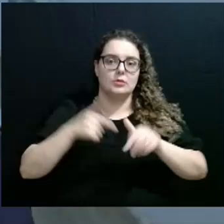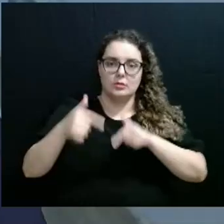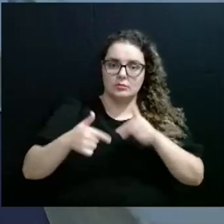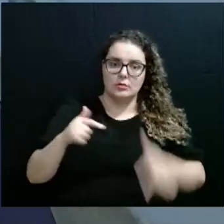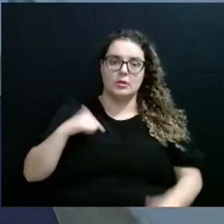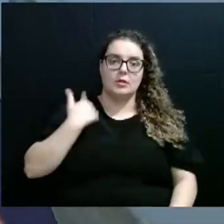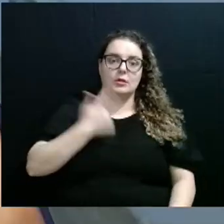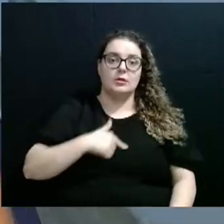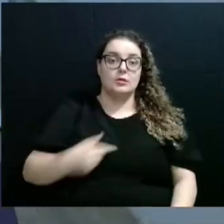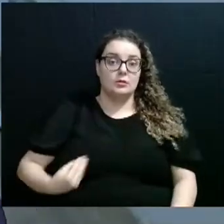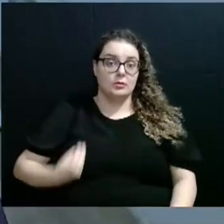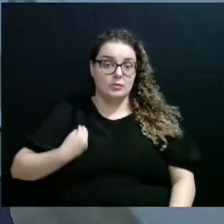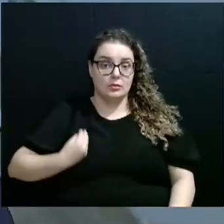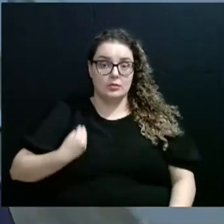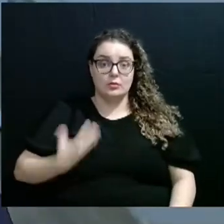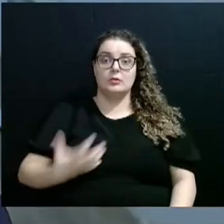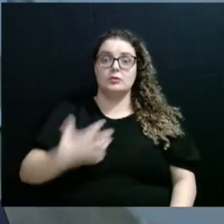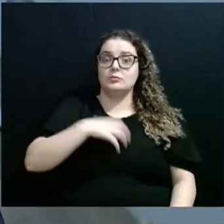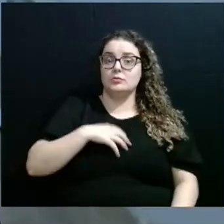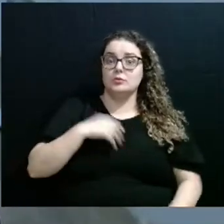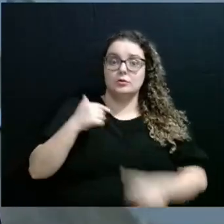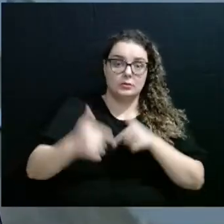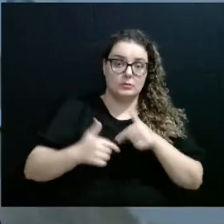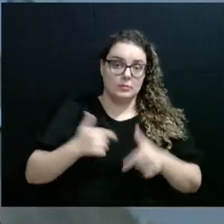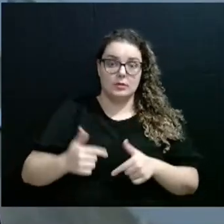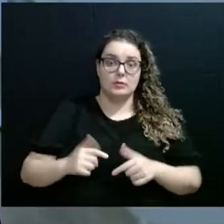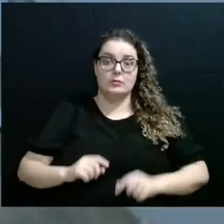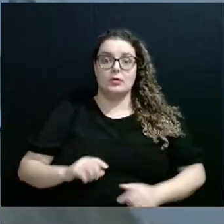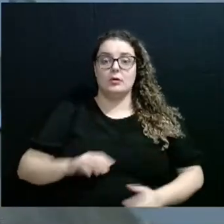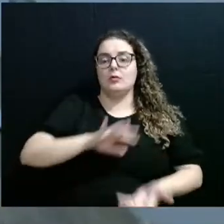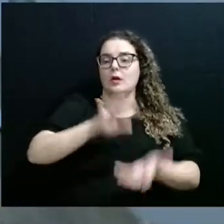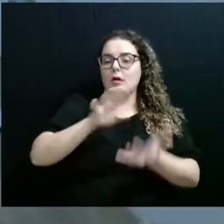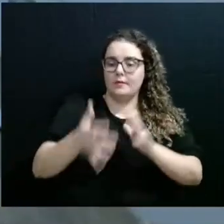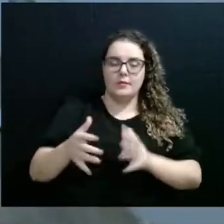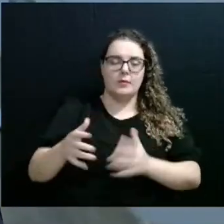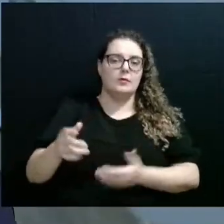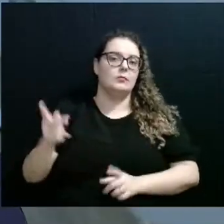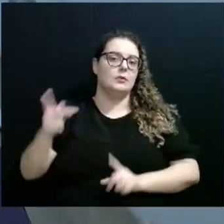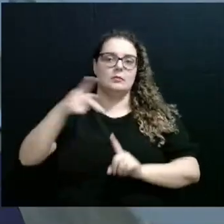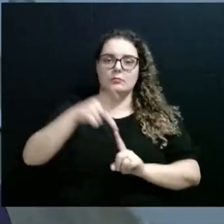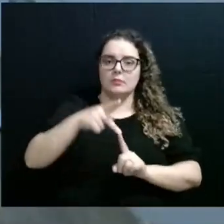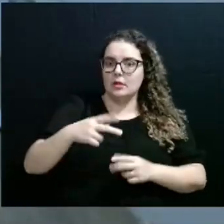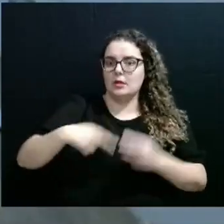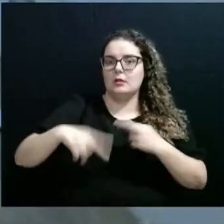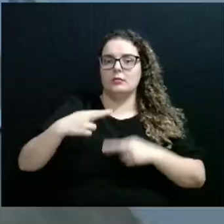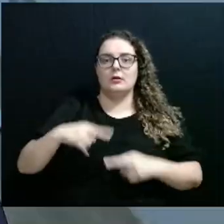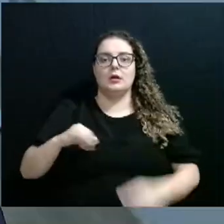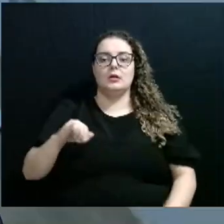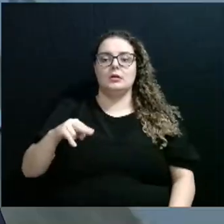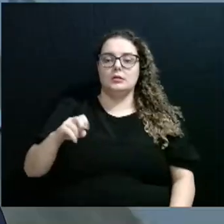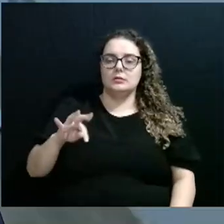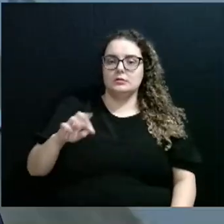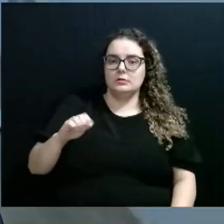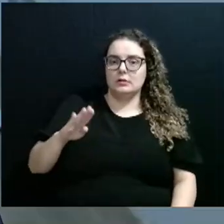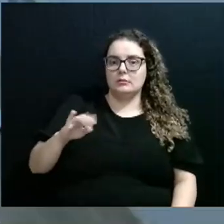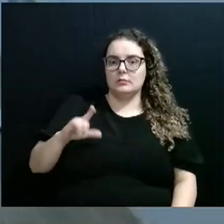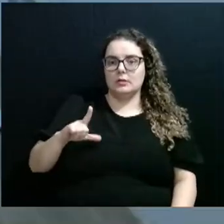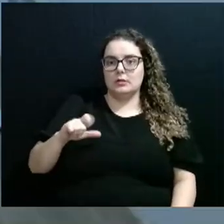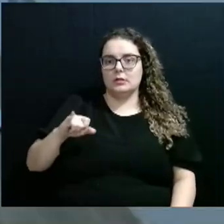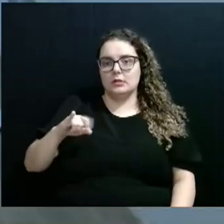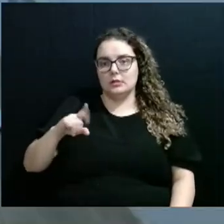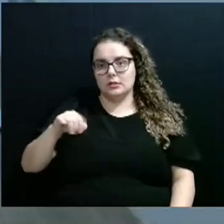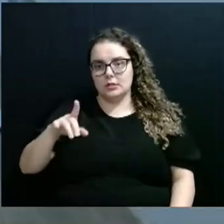com reforma trabalhista, com reforma da Previdência, está ligado à instabilidade, à falta de segurança no